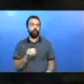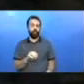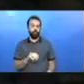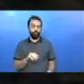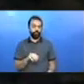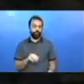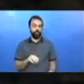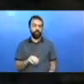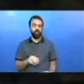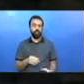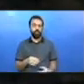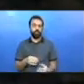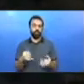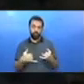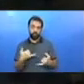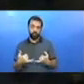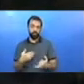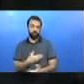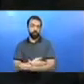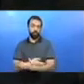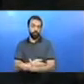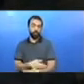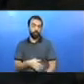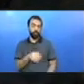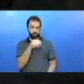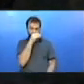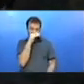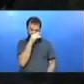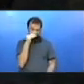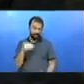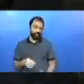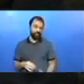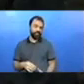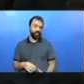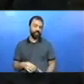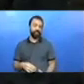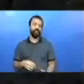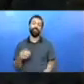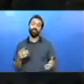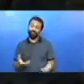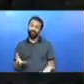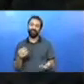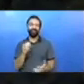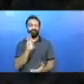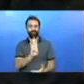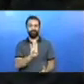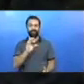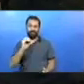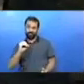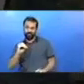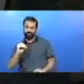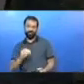boneco? É B com A, que fica bo? É B com E? É B com I? É B com O? Ah, é B com O, né? Fica